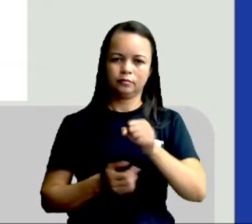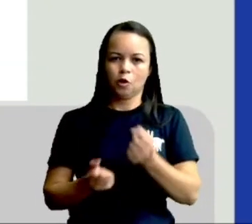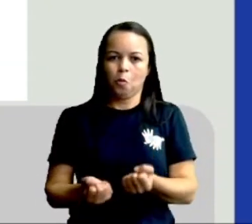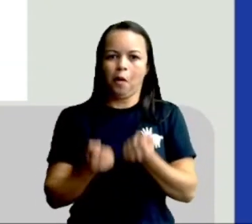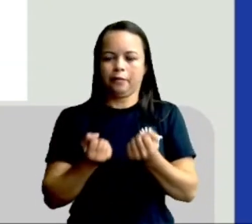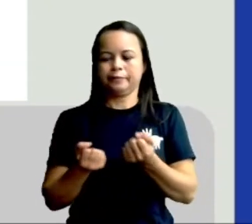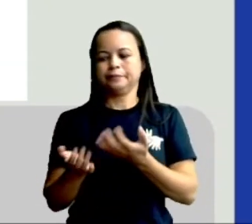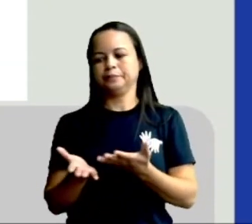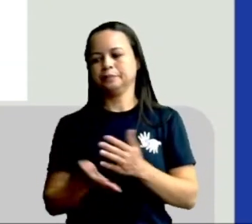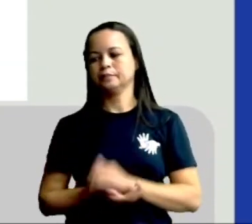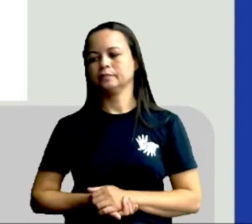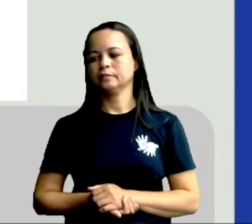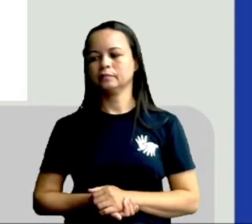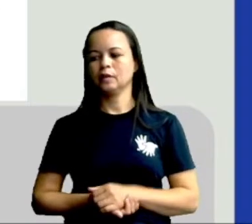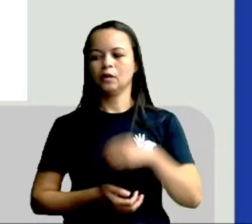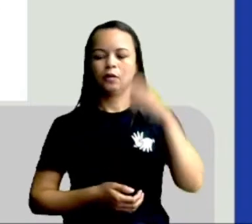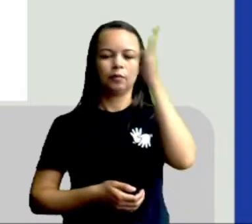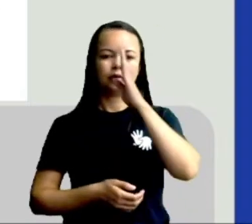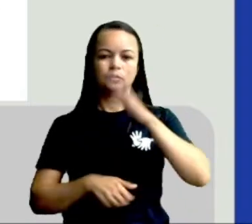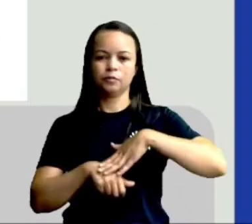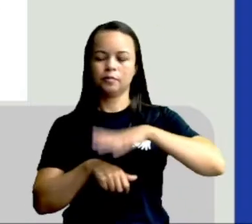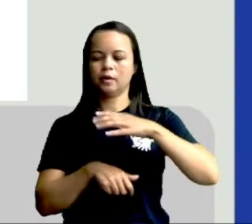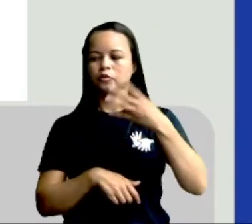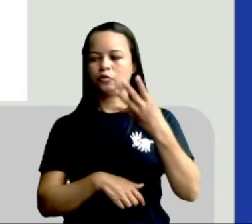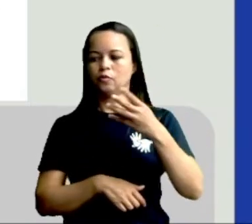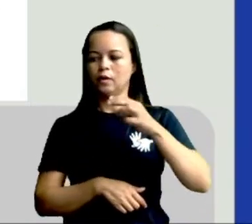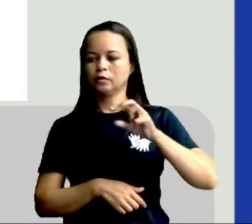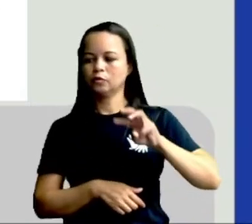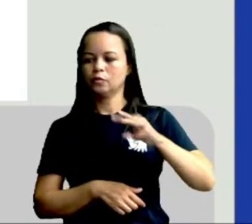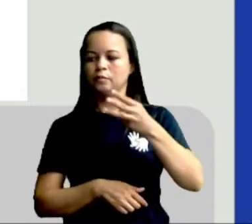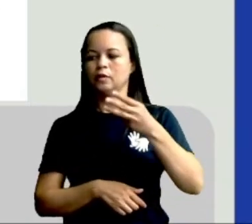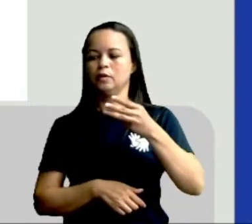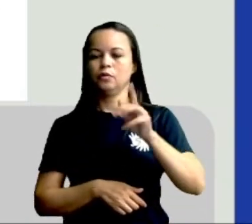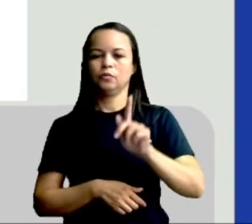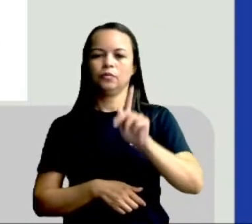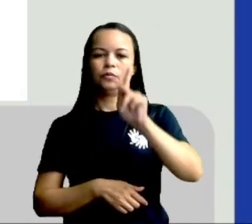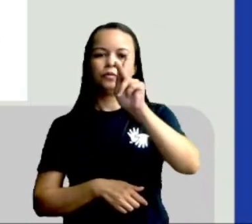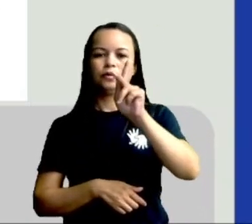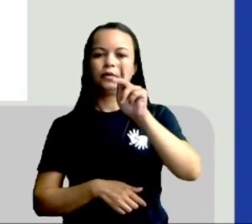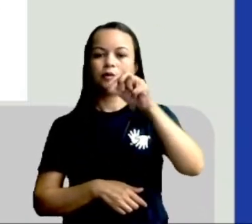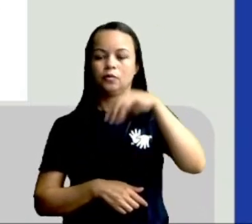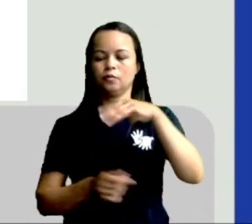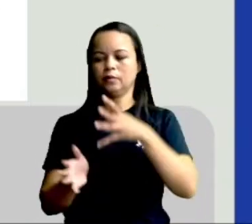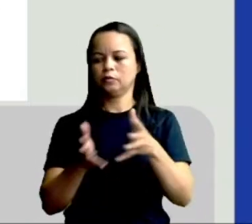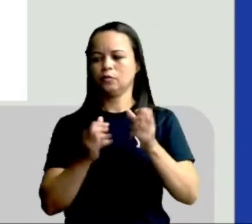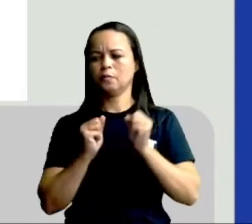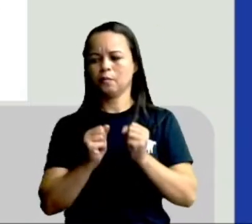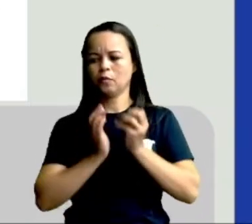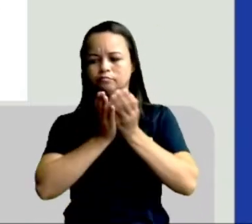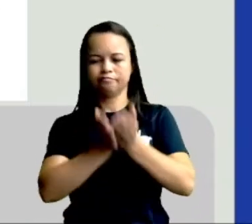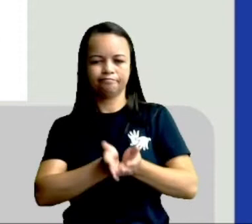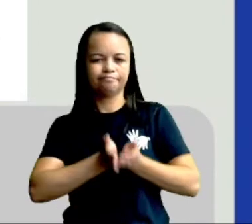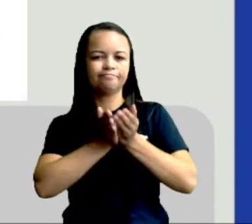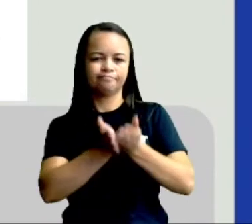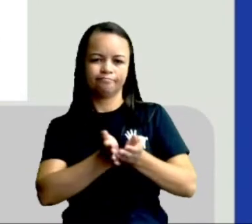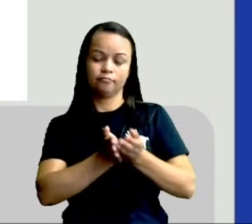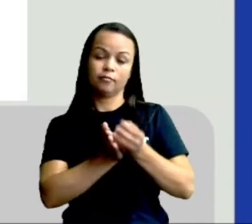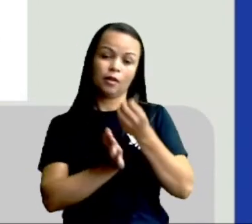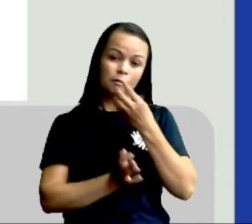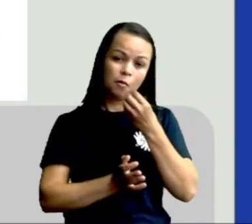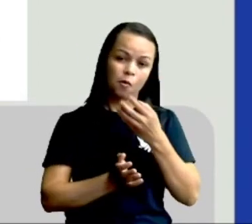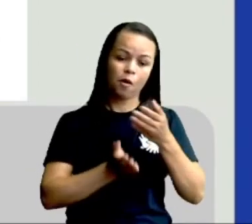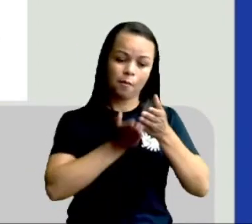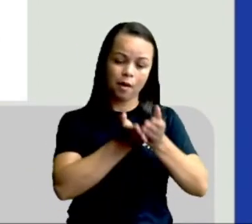O Brasil tem mais de 4.000 quilômetros de costa atlântica que pode se navegar, certo? Boa parte dos